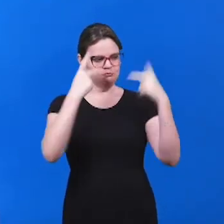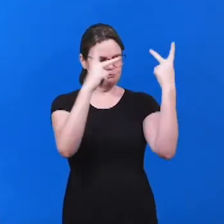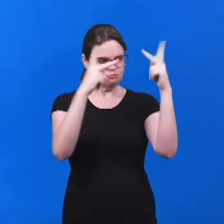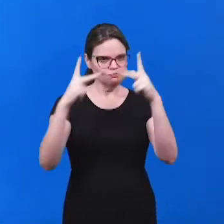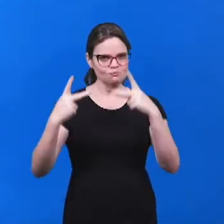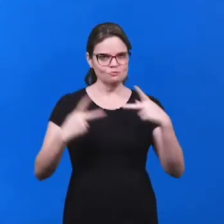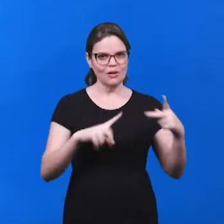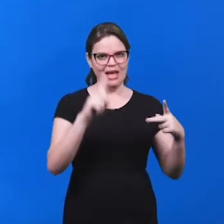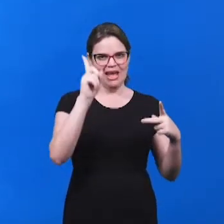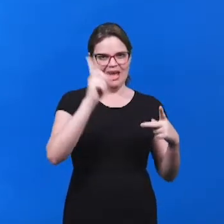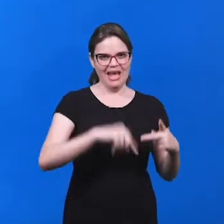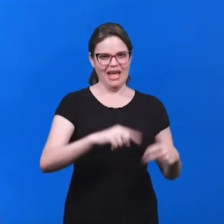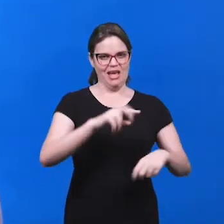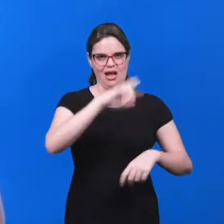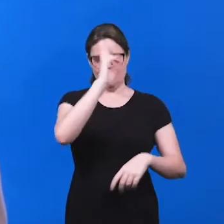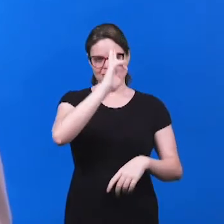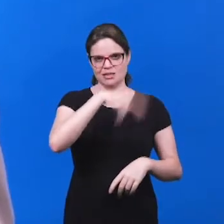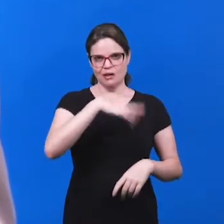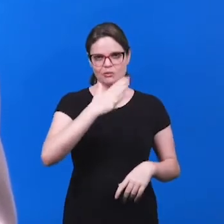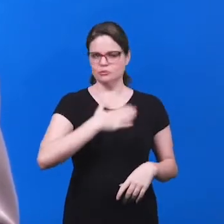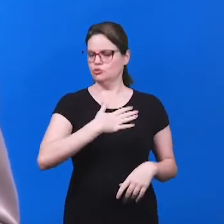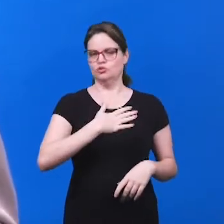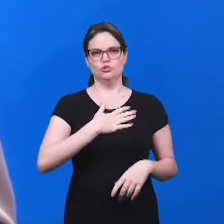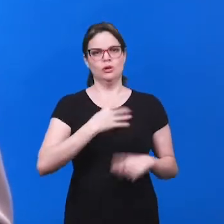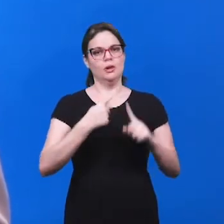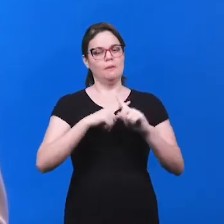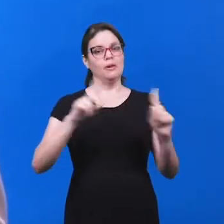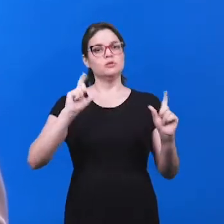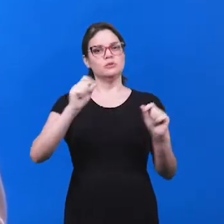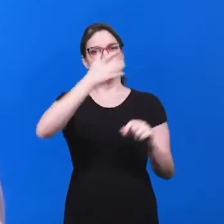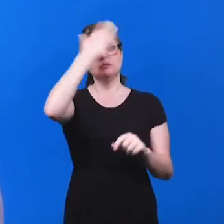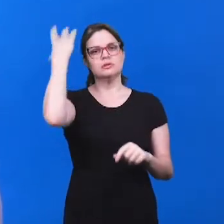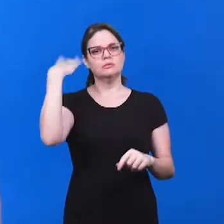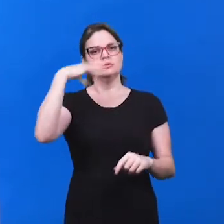que faltasse o vinho, ou seja, faltasse a revelação